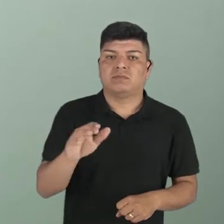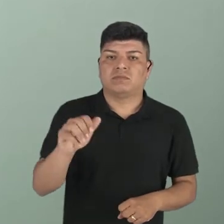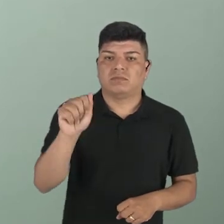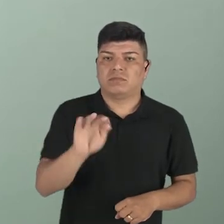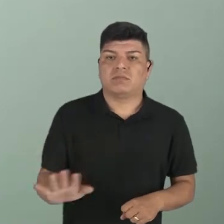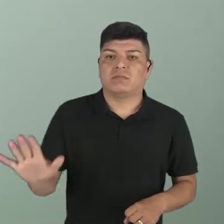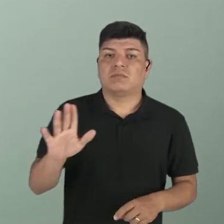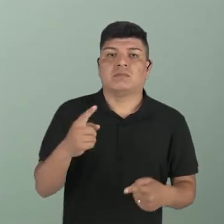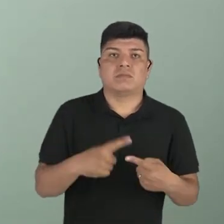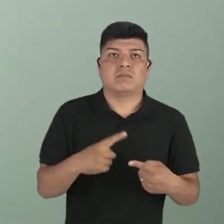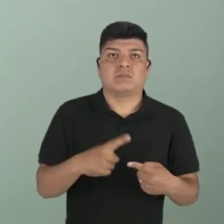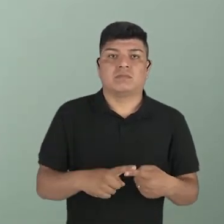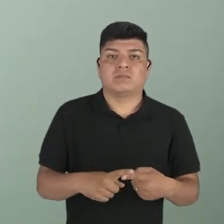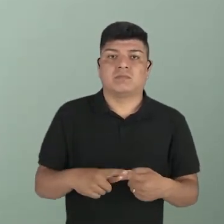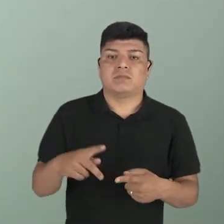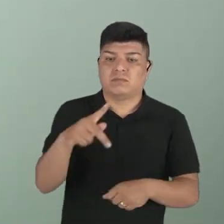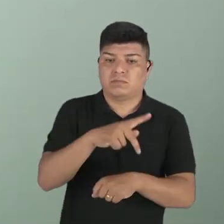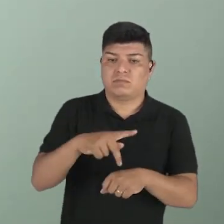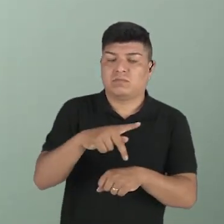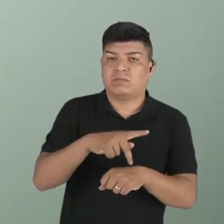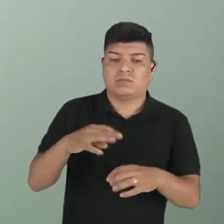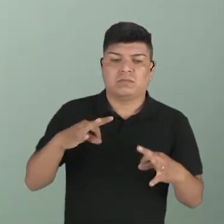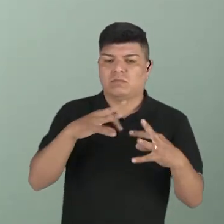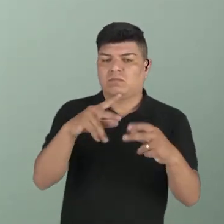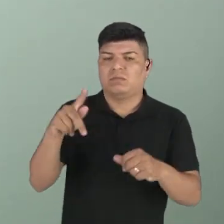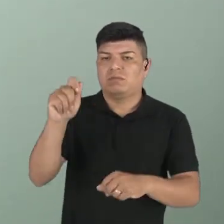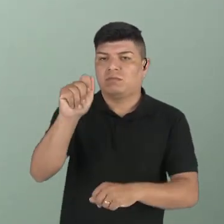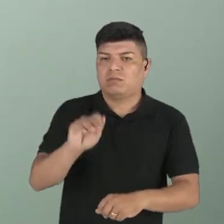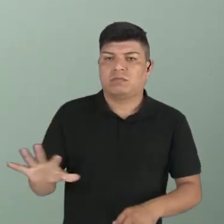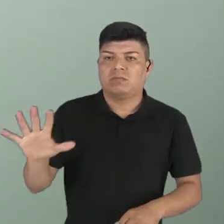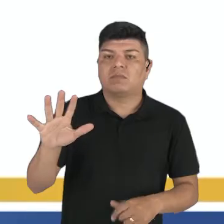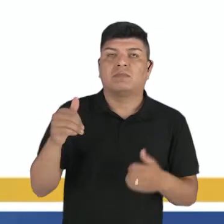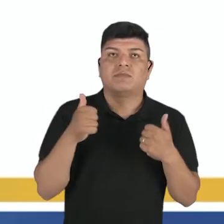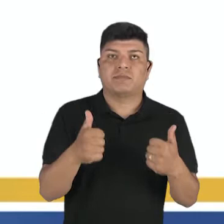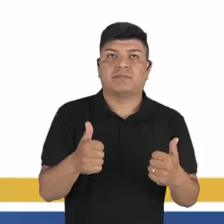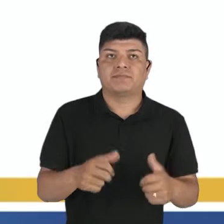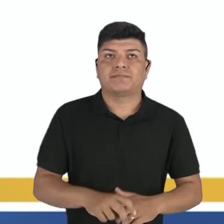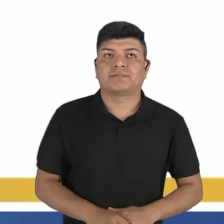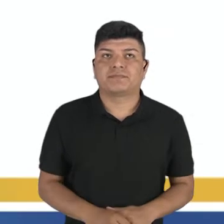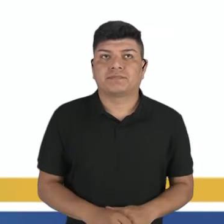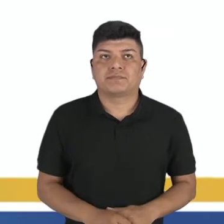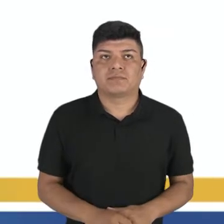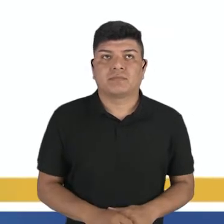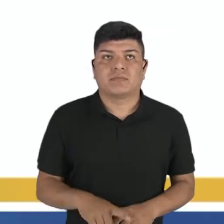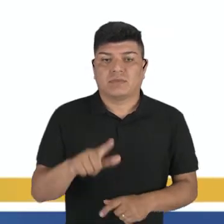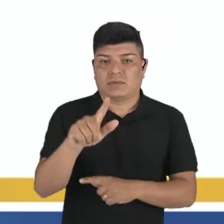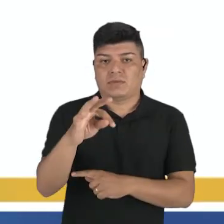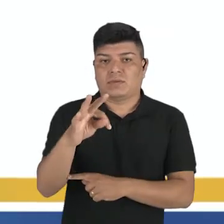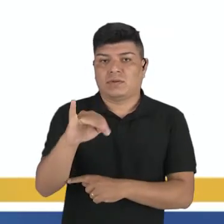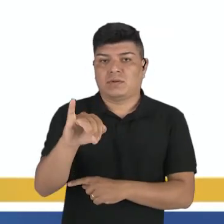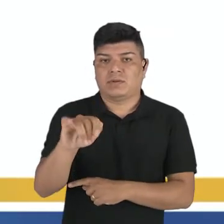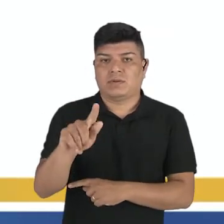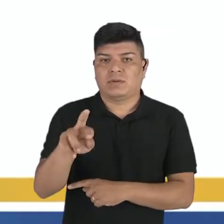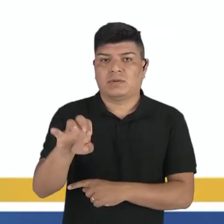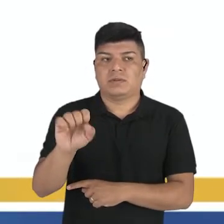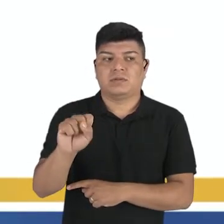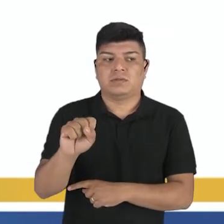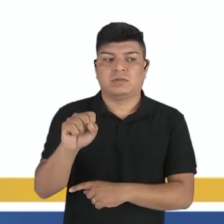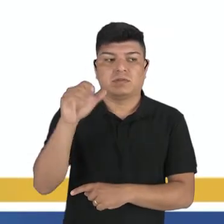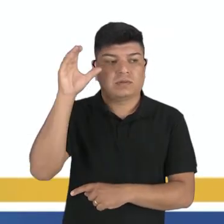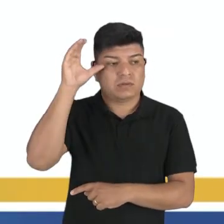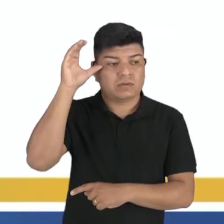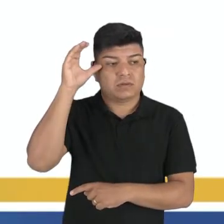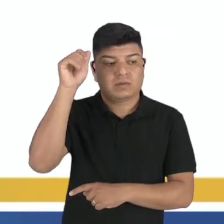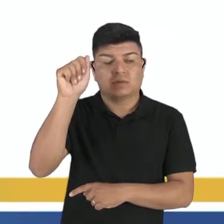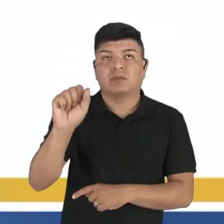chamados de asiáticos porque são de países da Ásia, todos são da Ásia, ok? Os tigres asiáticos, exceto Coreia do Sul,